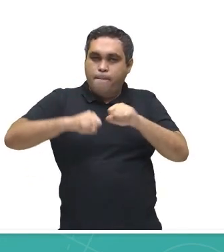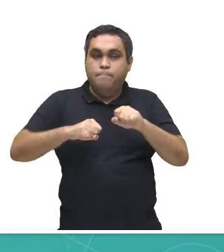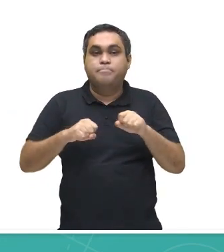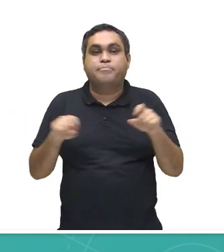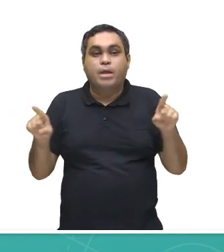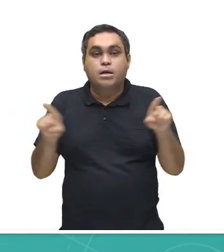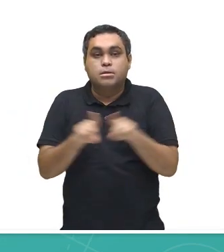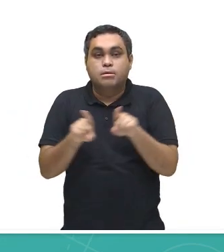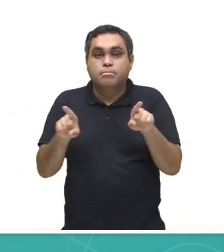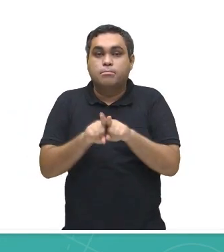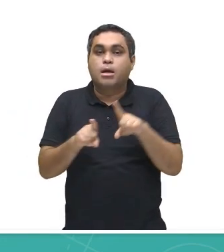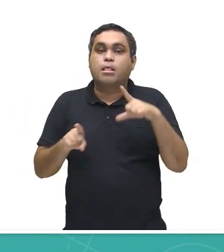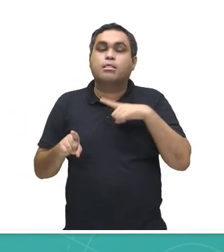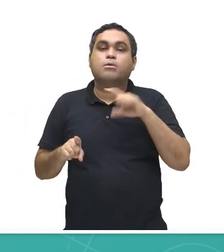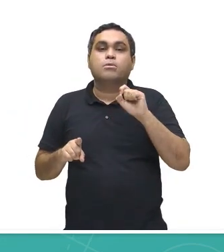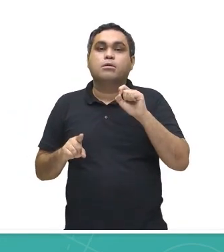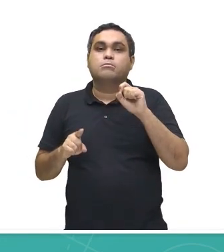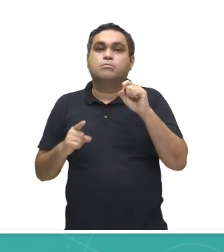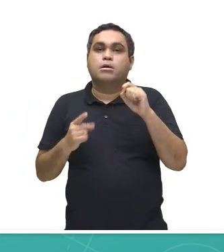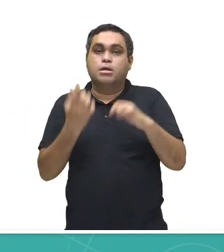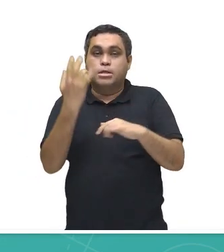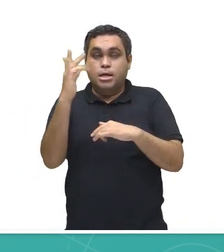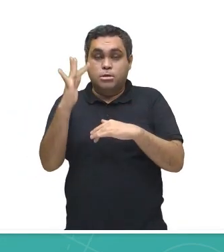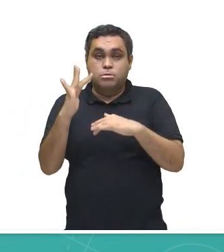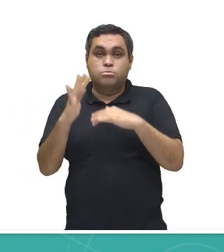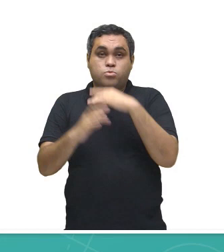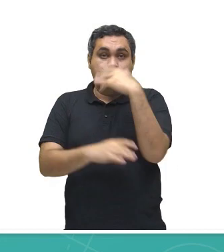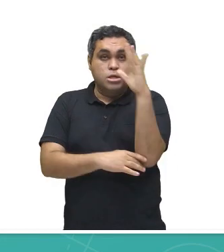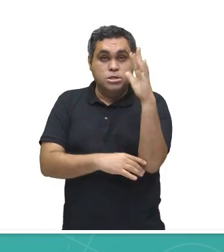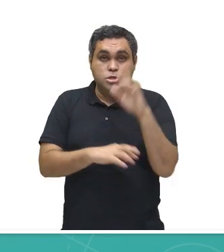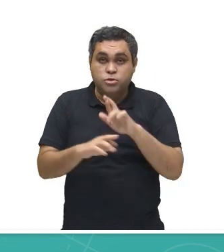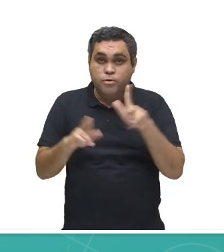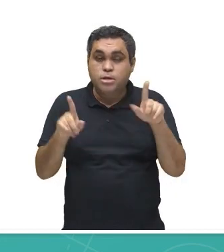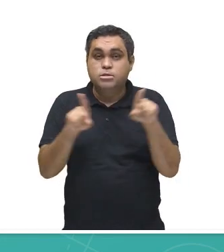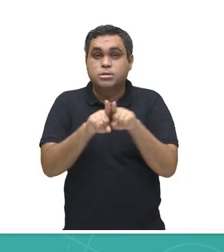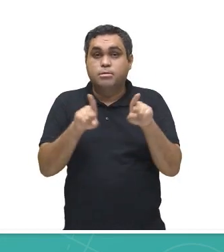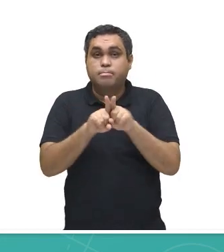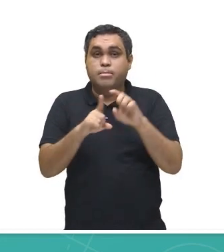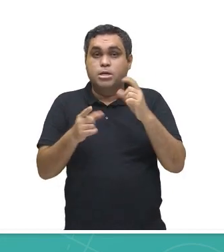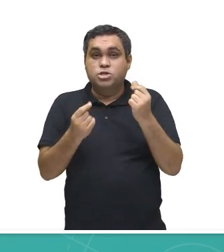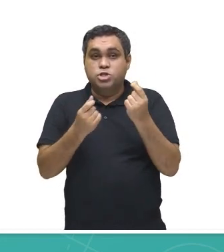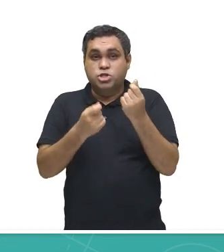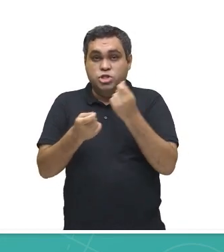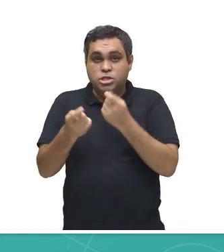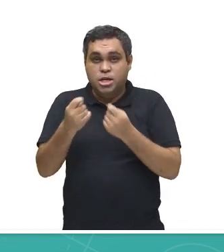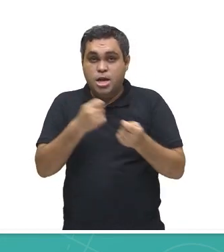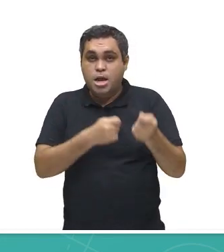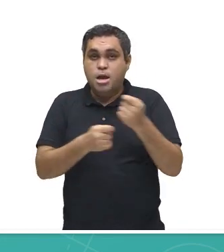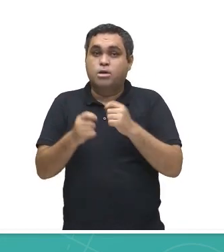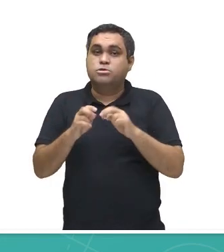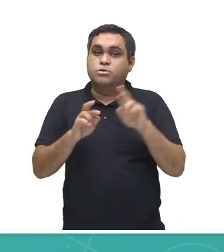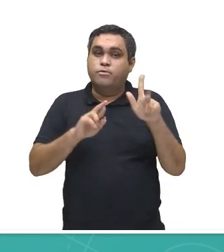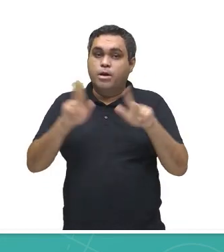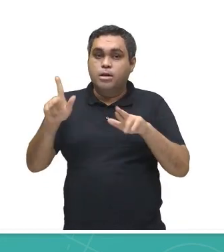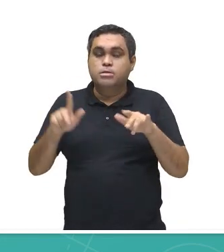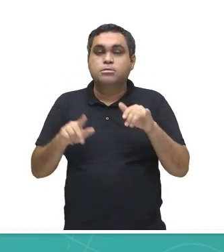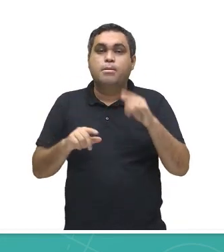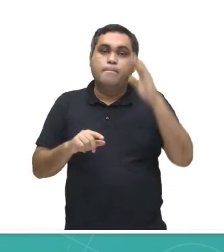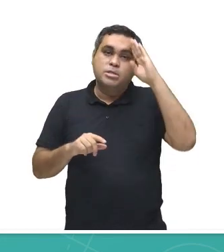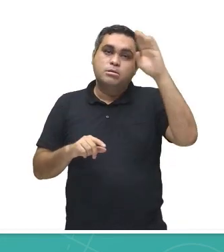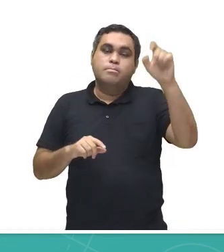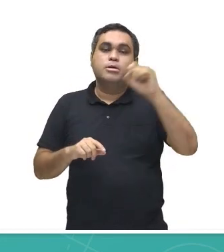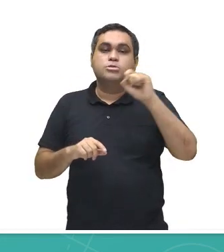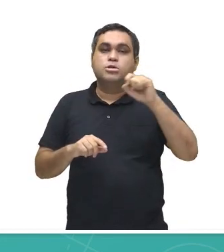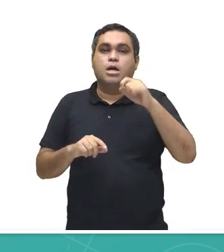tá, naturais e socioeconômicas, principalmente entre a porção litorânea. O litoral da